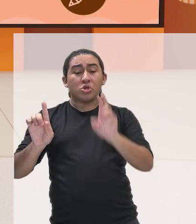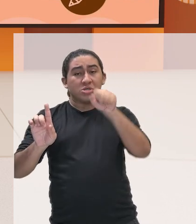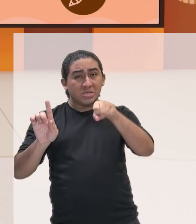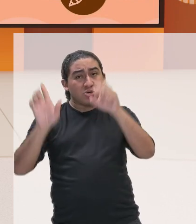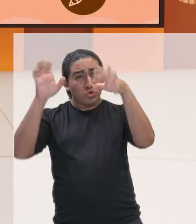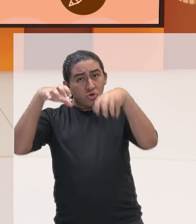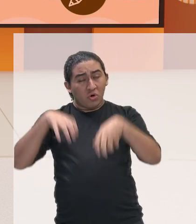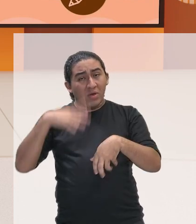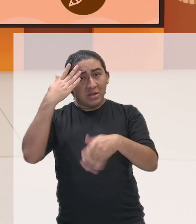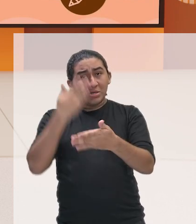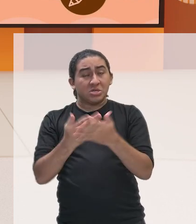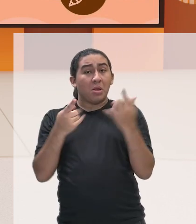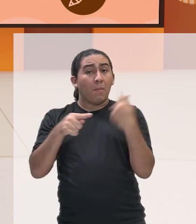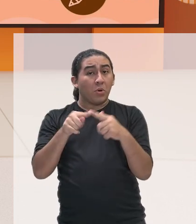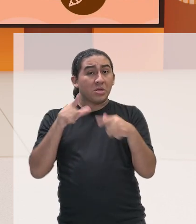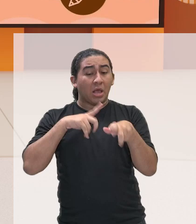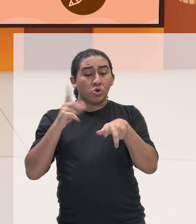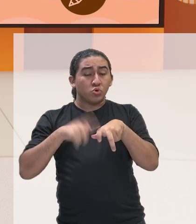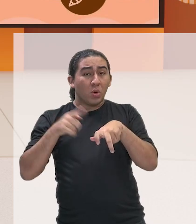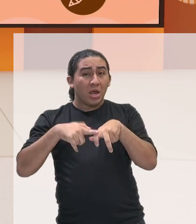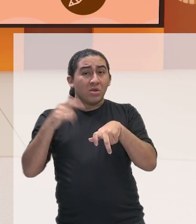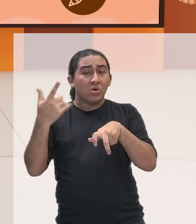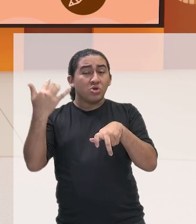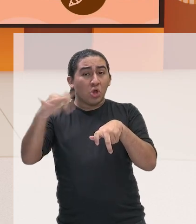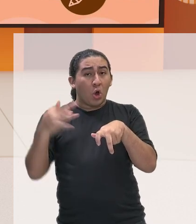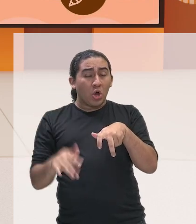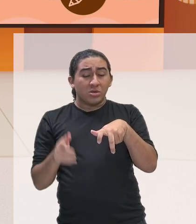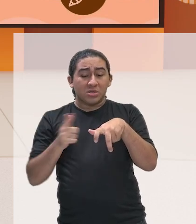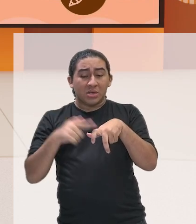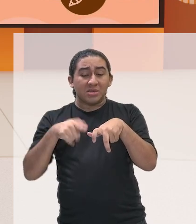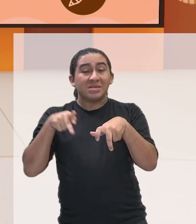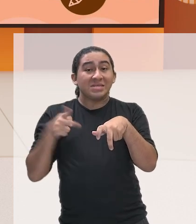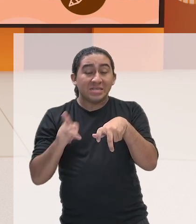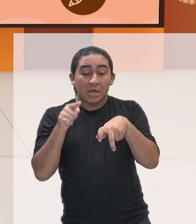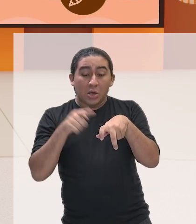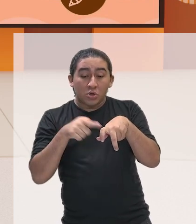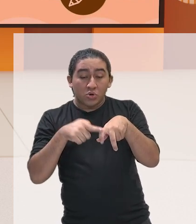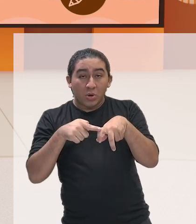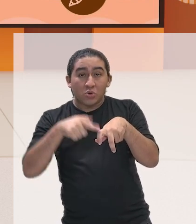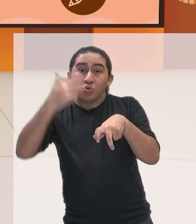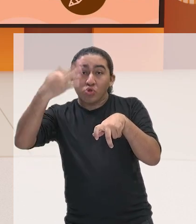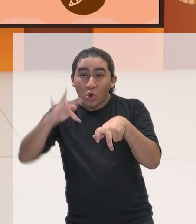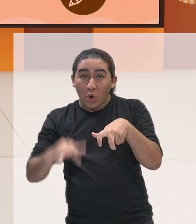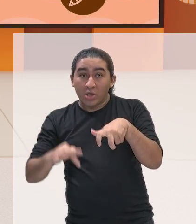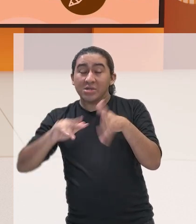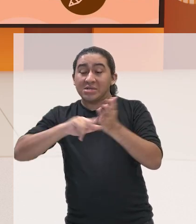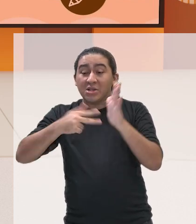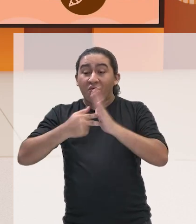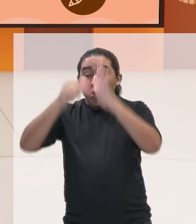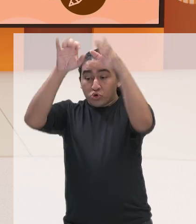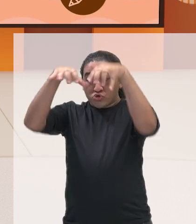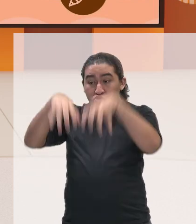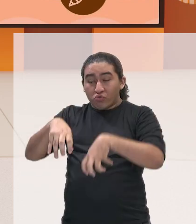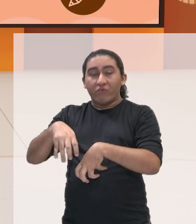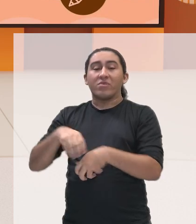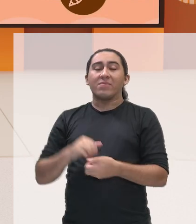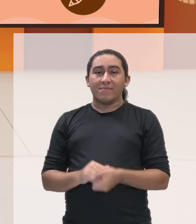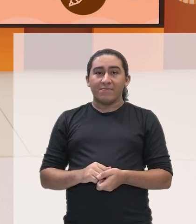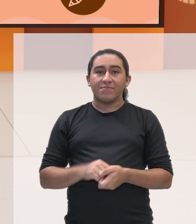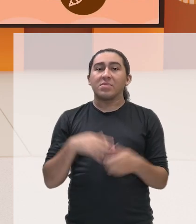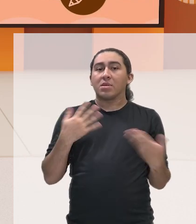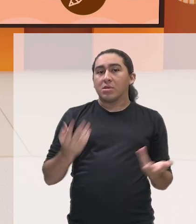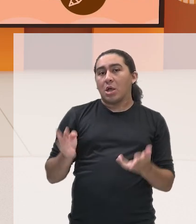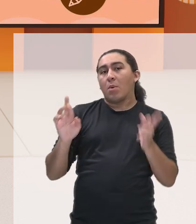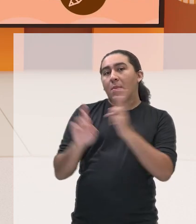que vai chover, porque o joelho, ele tem um joelho lá que sempre que ele dói, chove. Vejam lá, é uma relação,